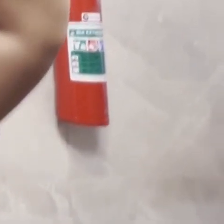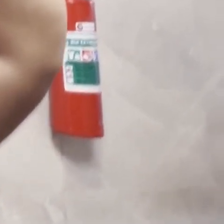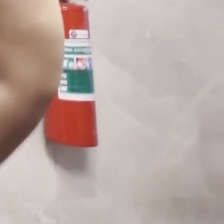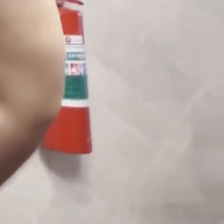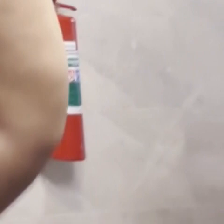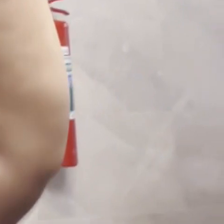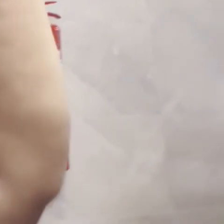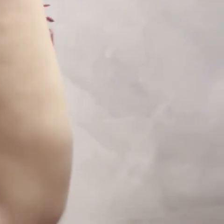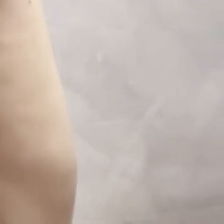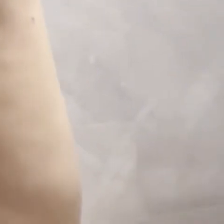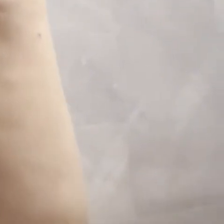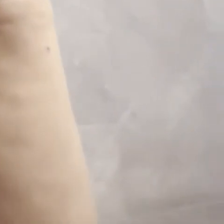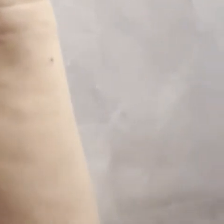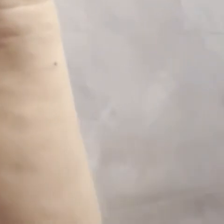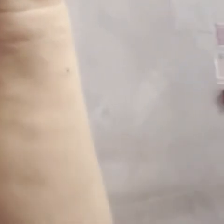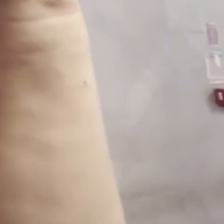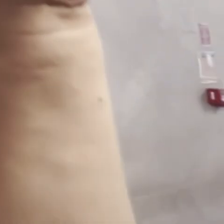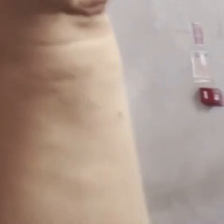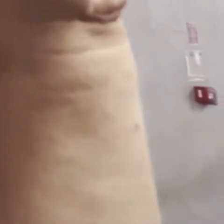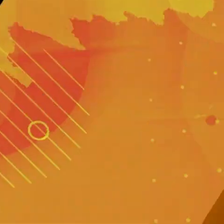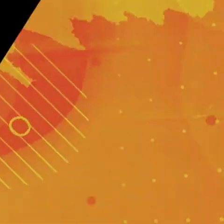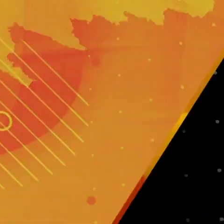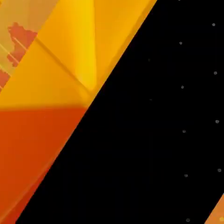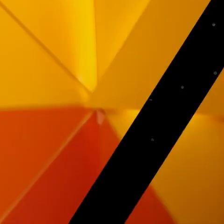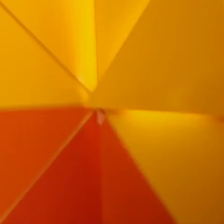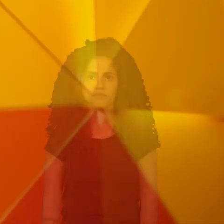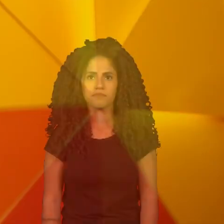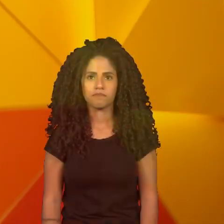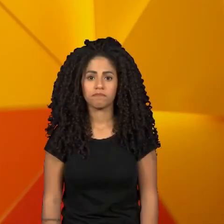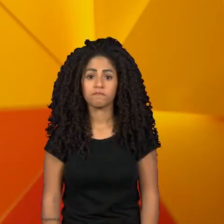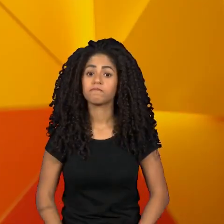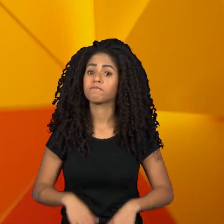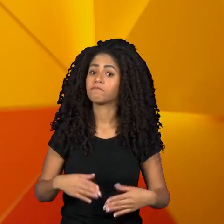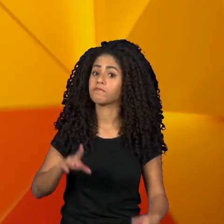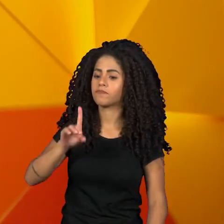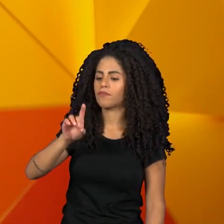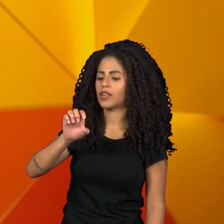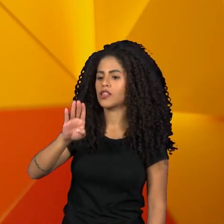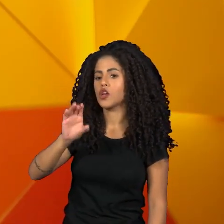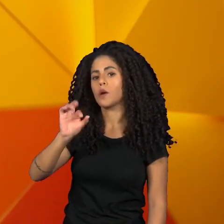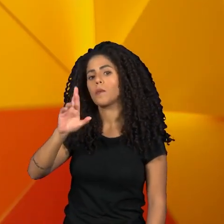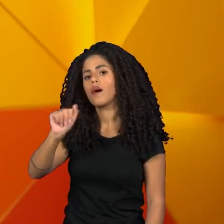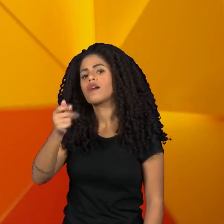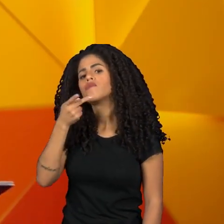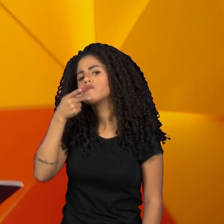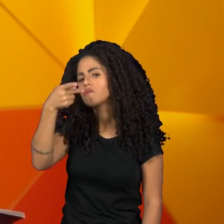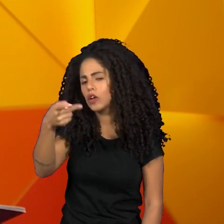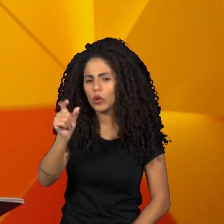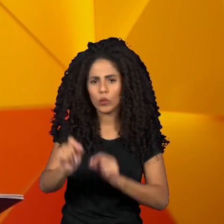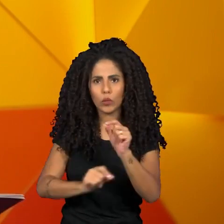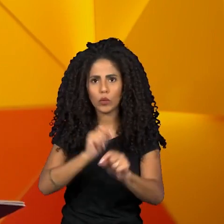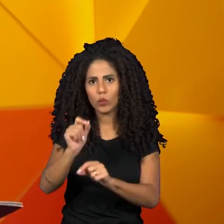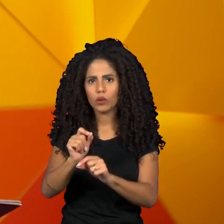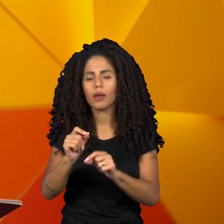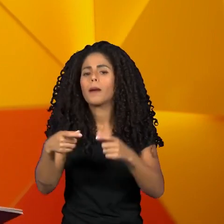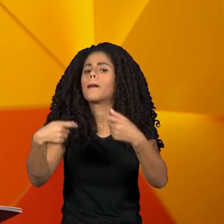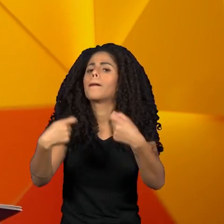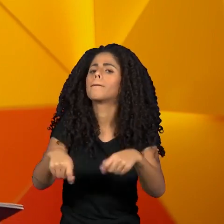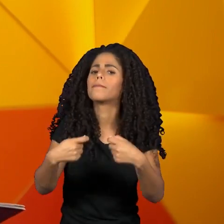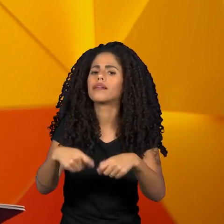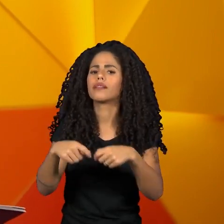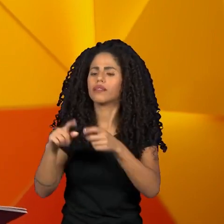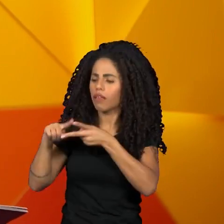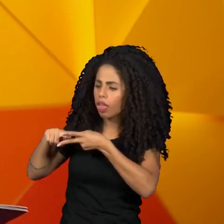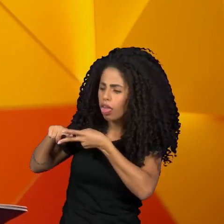Retrato do Brasil, quem foi que não viu? Como a Débora bem disse aí no final dessa reportagem, não é possível